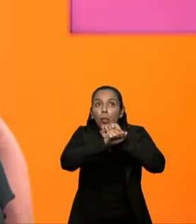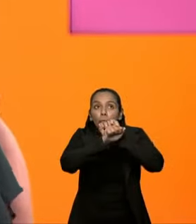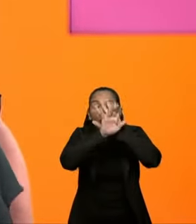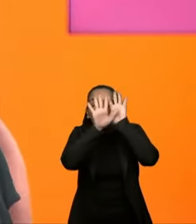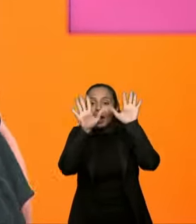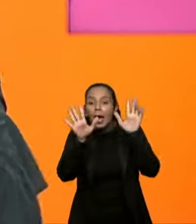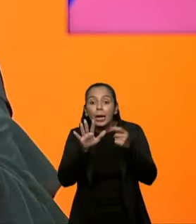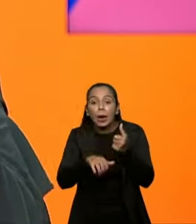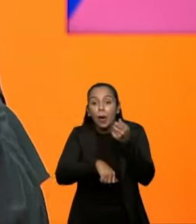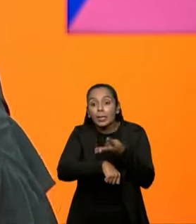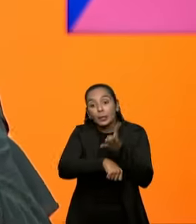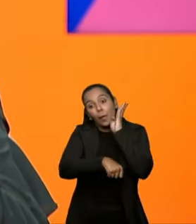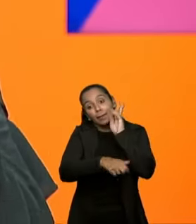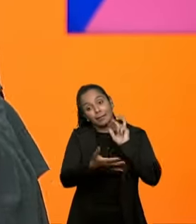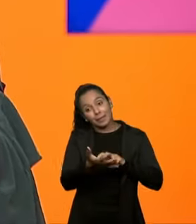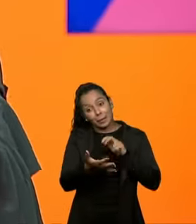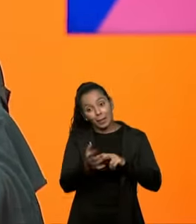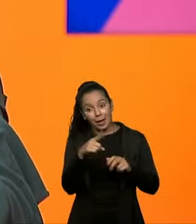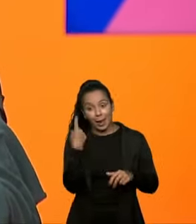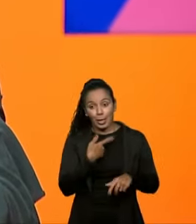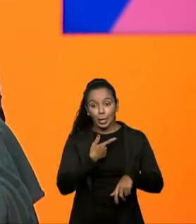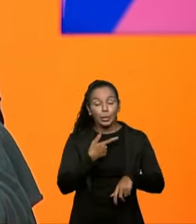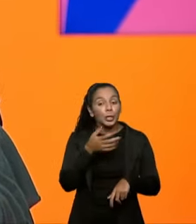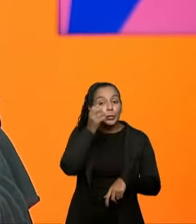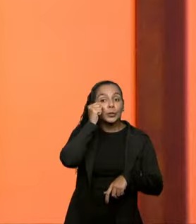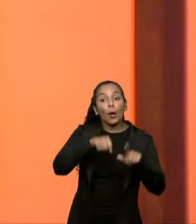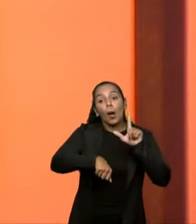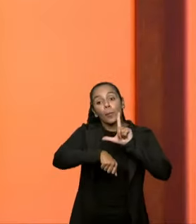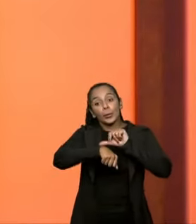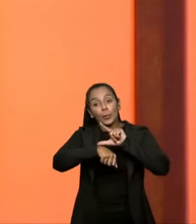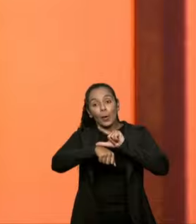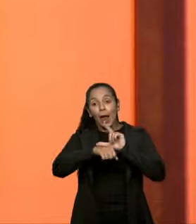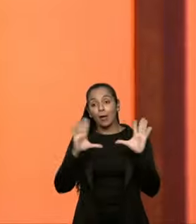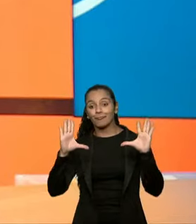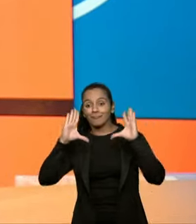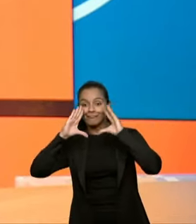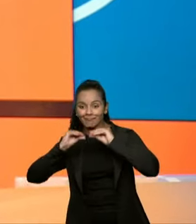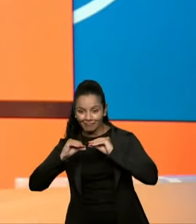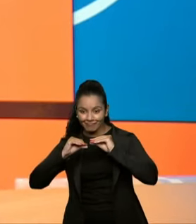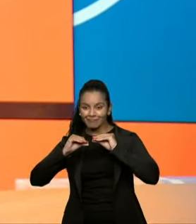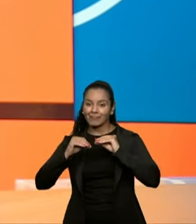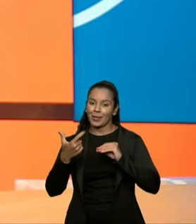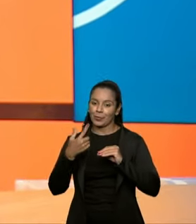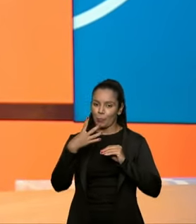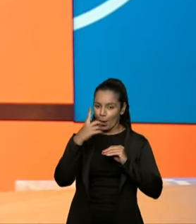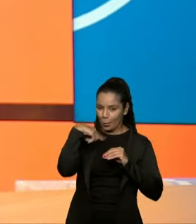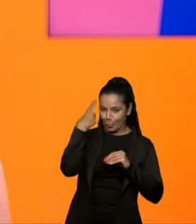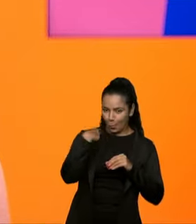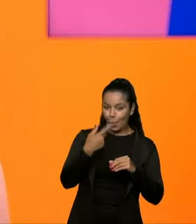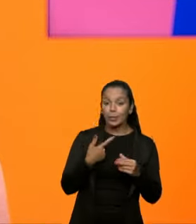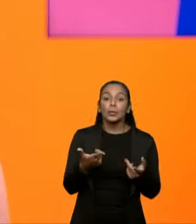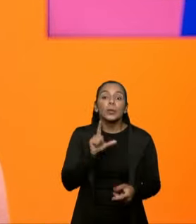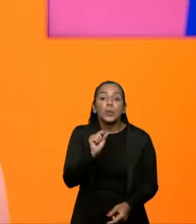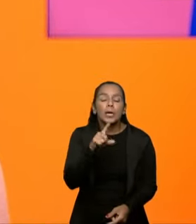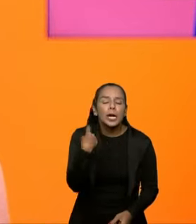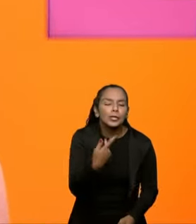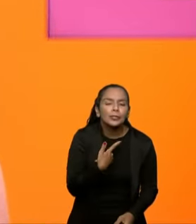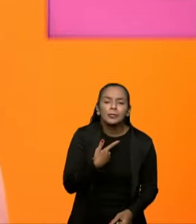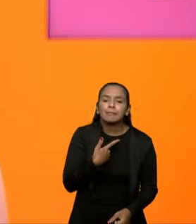E o ser humano dorme na fase escura das 24 horas. Então, qual é a